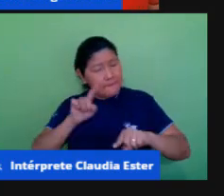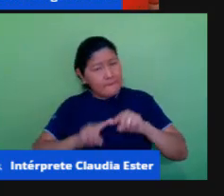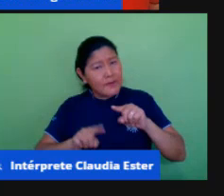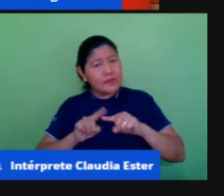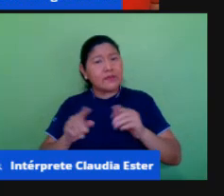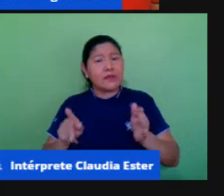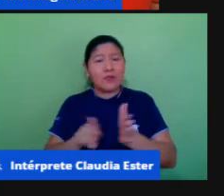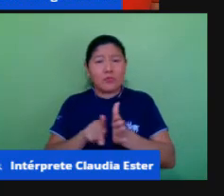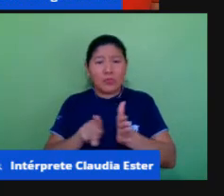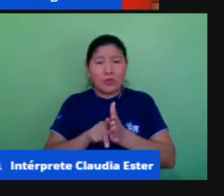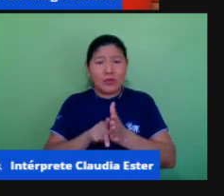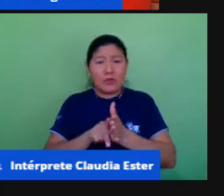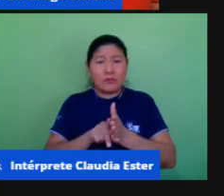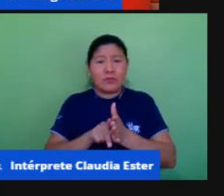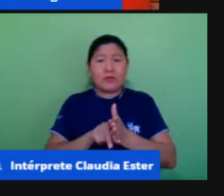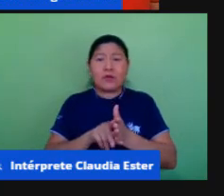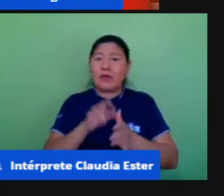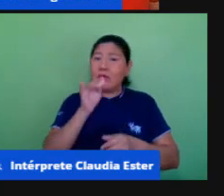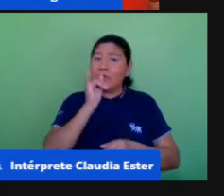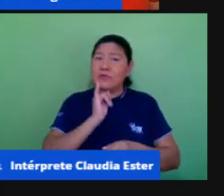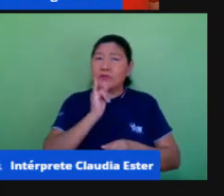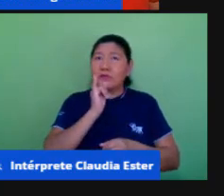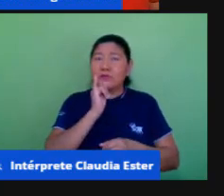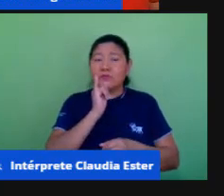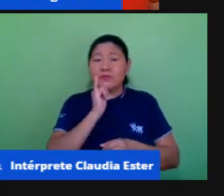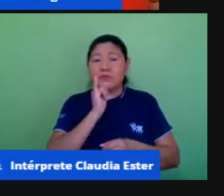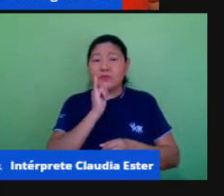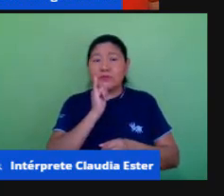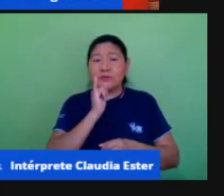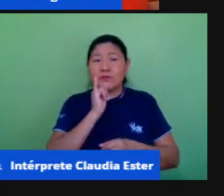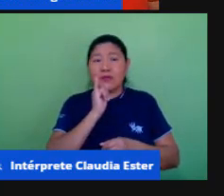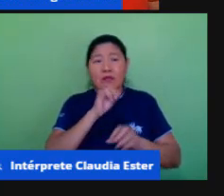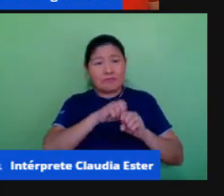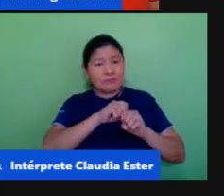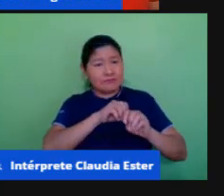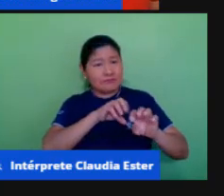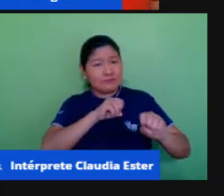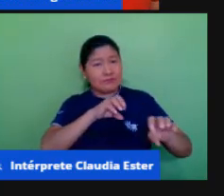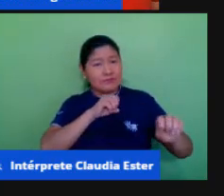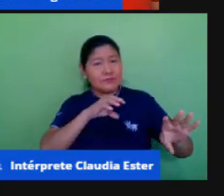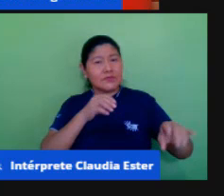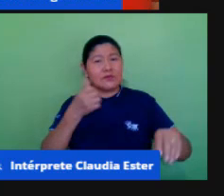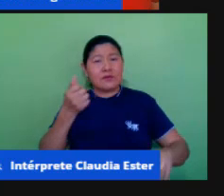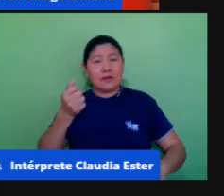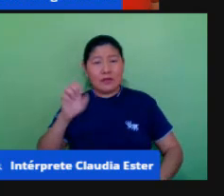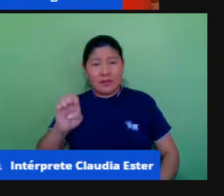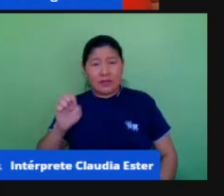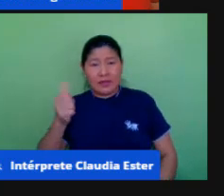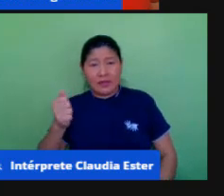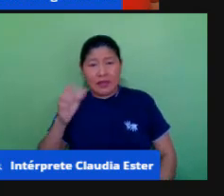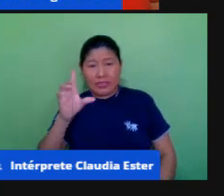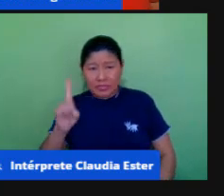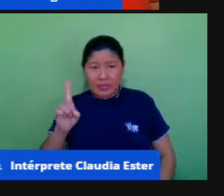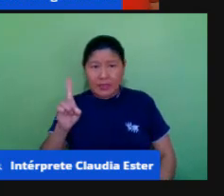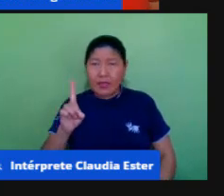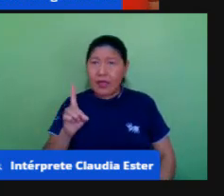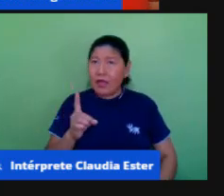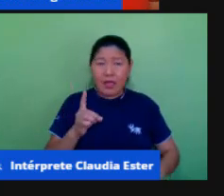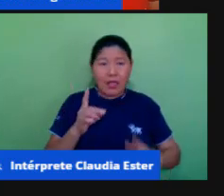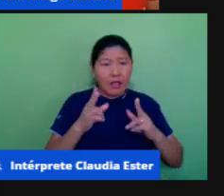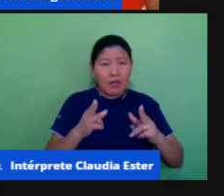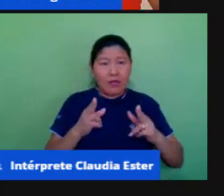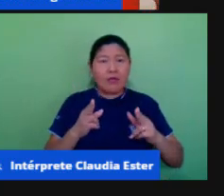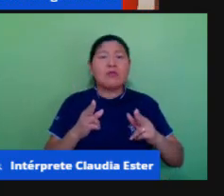O exemplo mais clássico que a gente pode dar aí é o ensino à distância, o IED, que é um exemplo de ensino